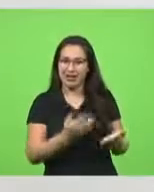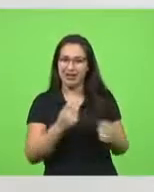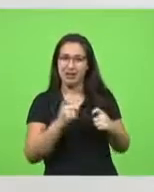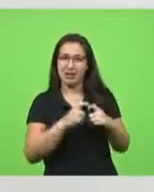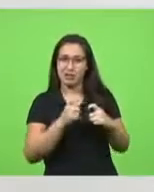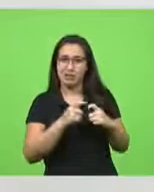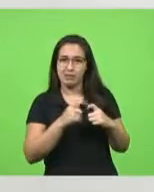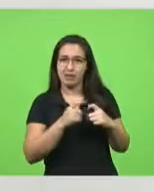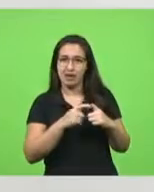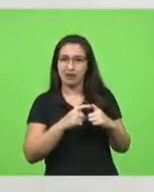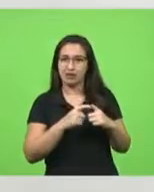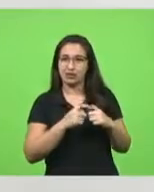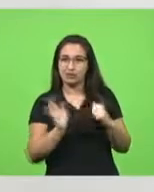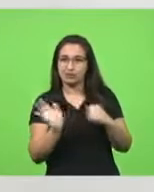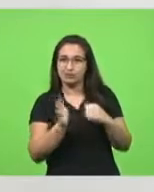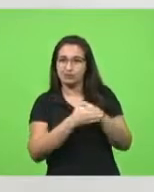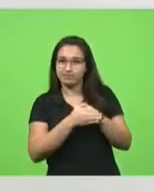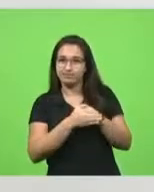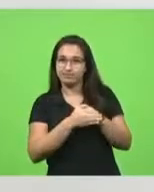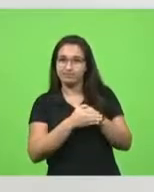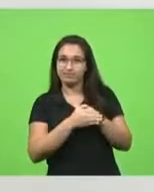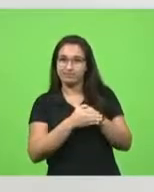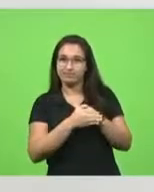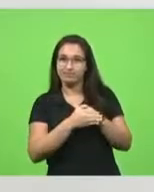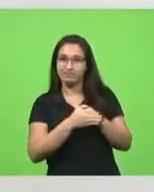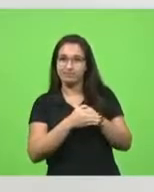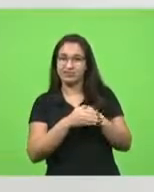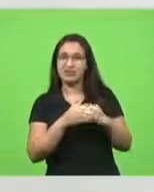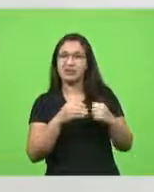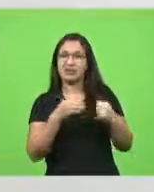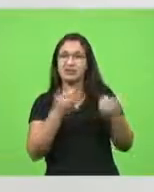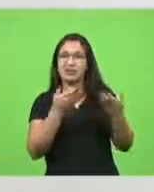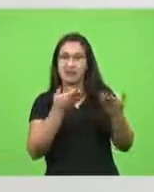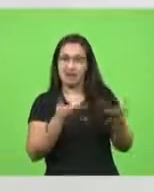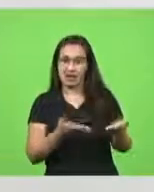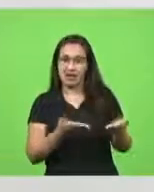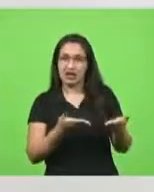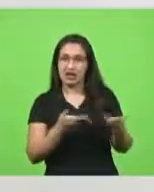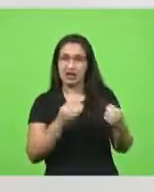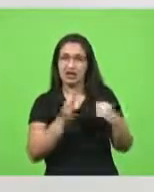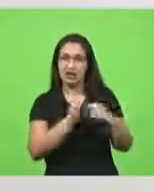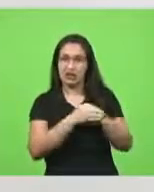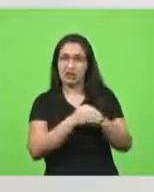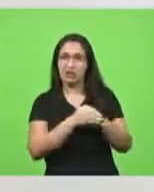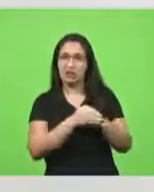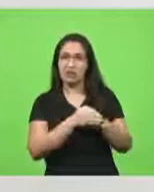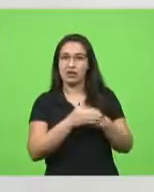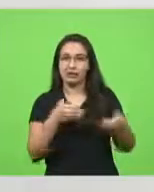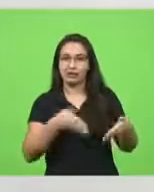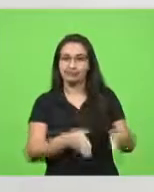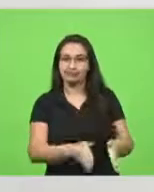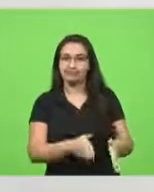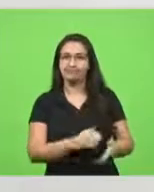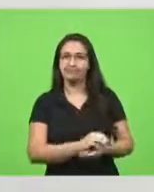sendo acobertados e colocados dentro de um saco fechado, lacrado e enterrado.